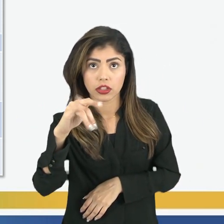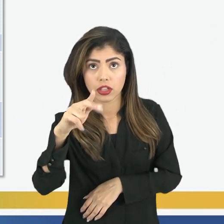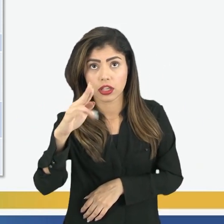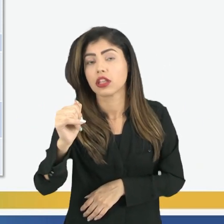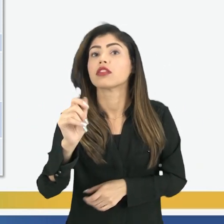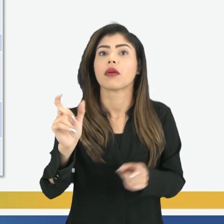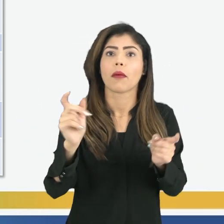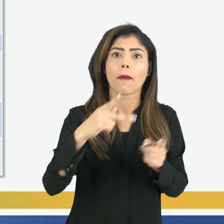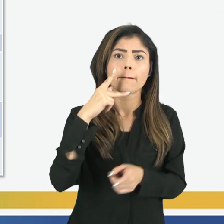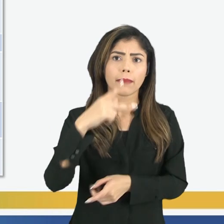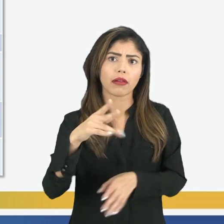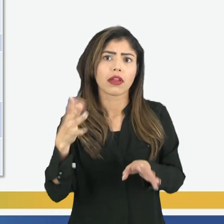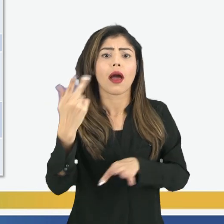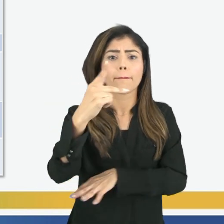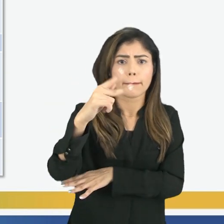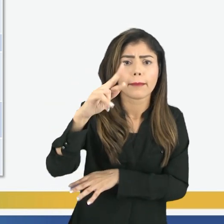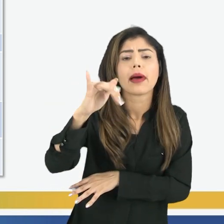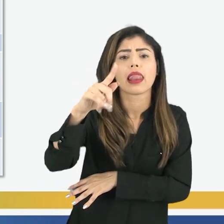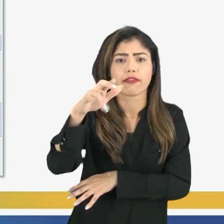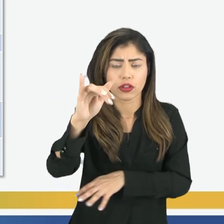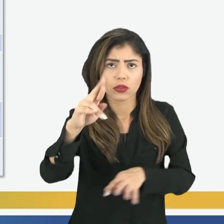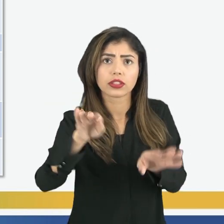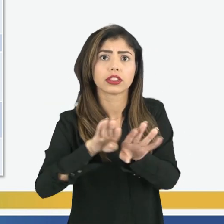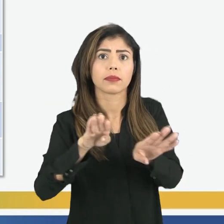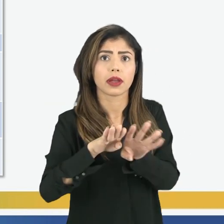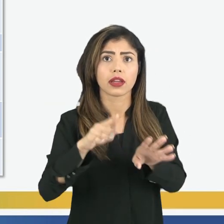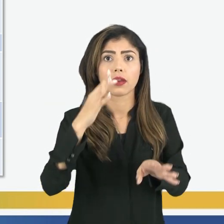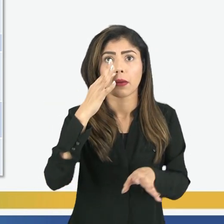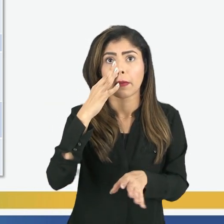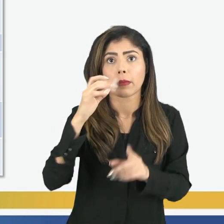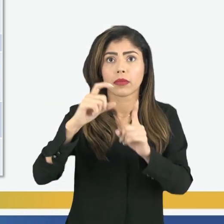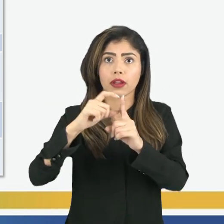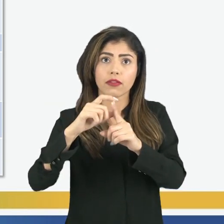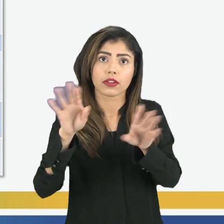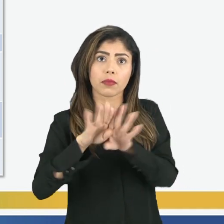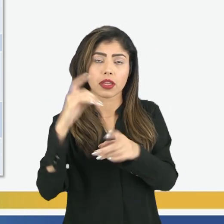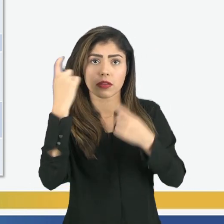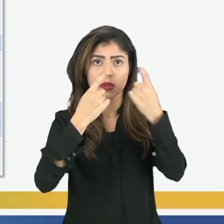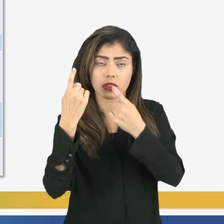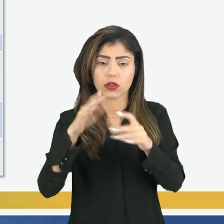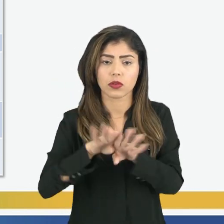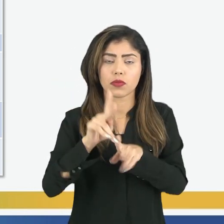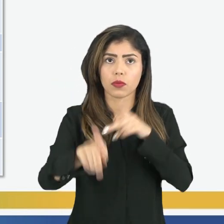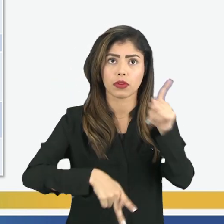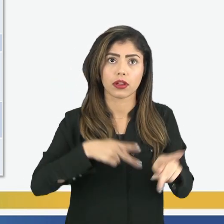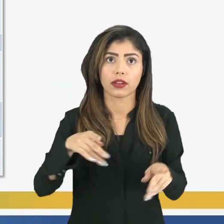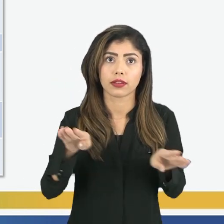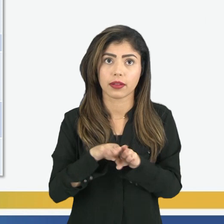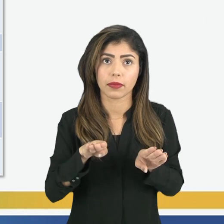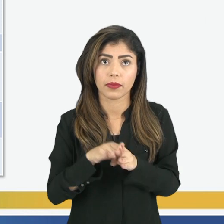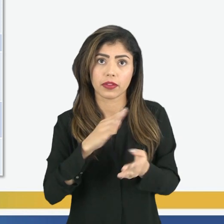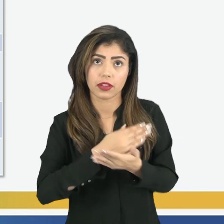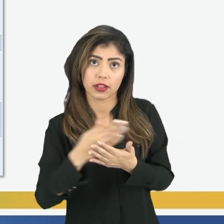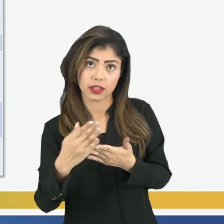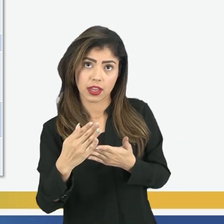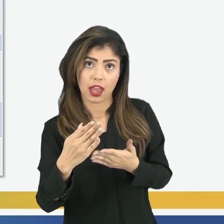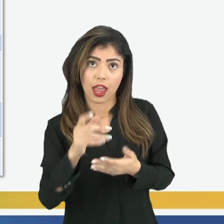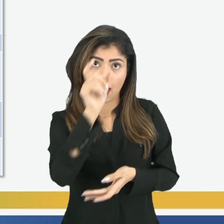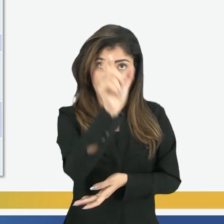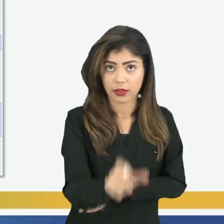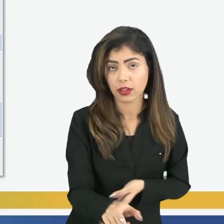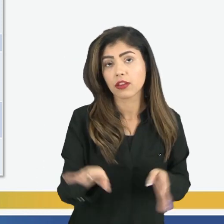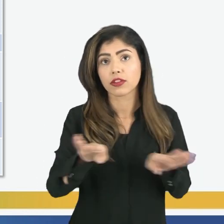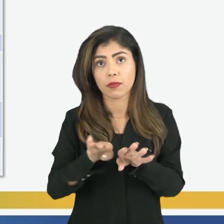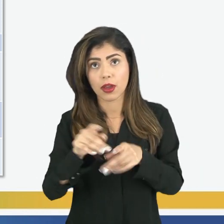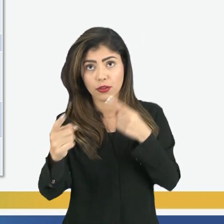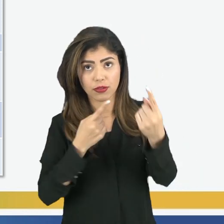palavrões, neologismos e expressões populares. O travessão inicia a fala de um personagem, indica mudança de interlocutor